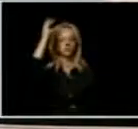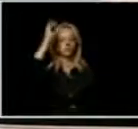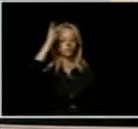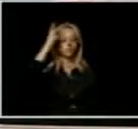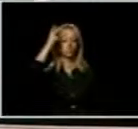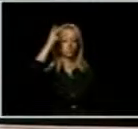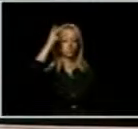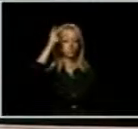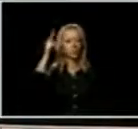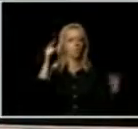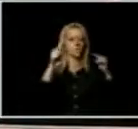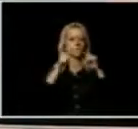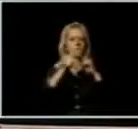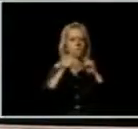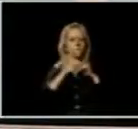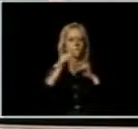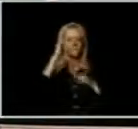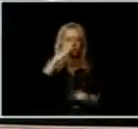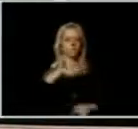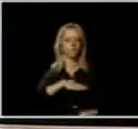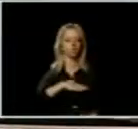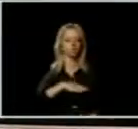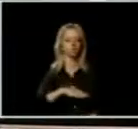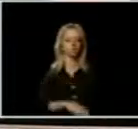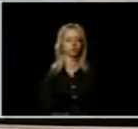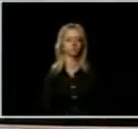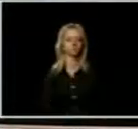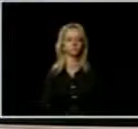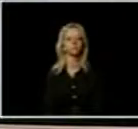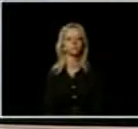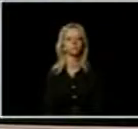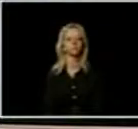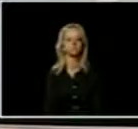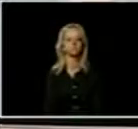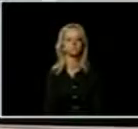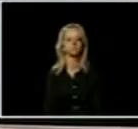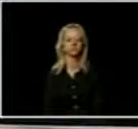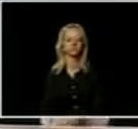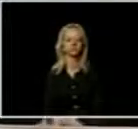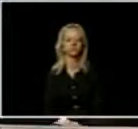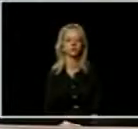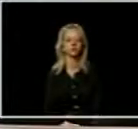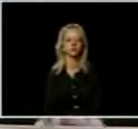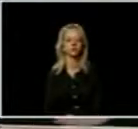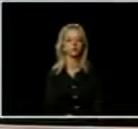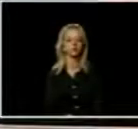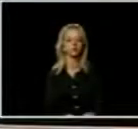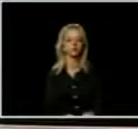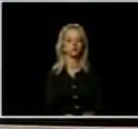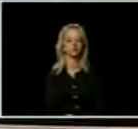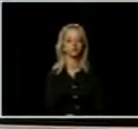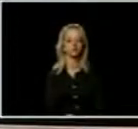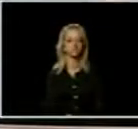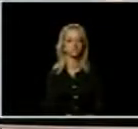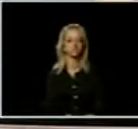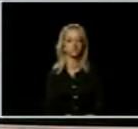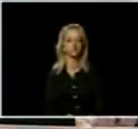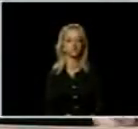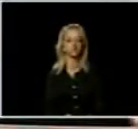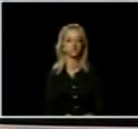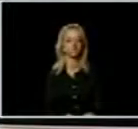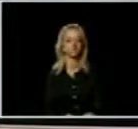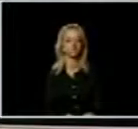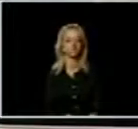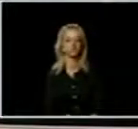uma bandeira para levantar e honrar o nome, porque defende com a alma